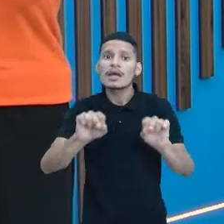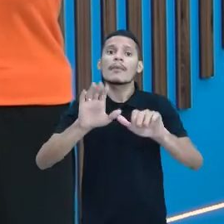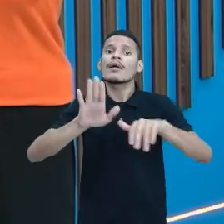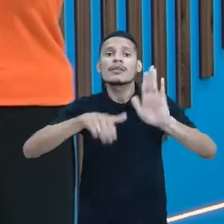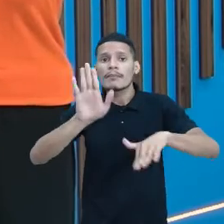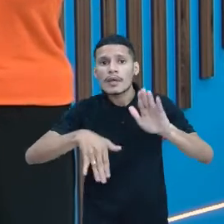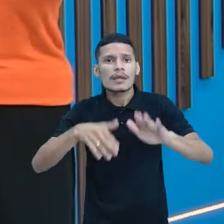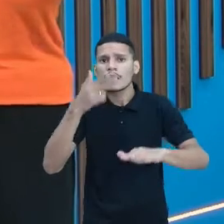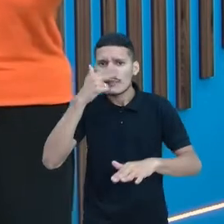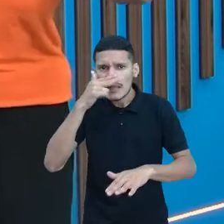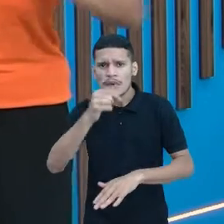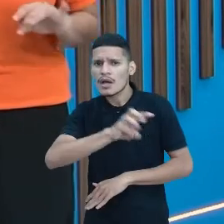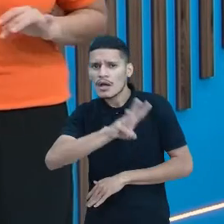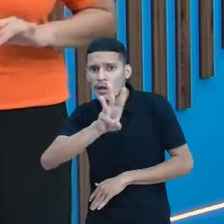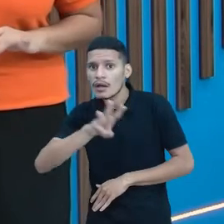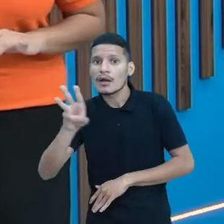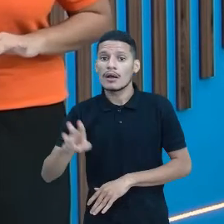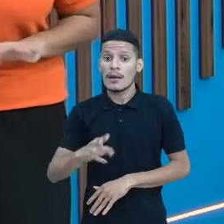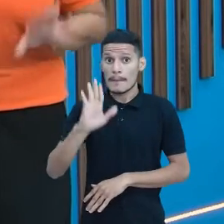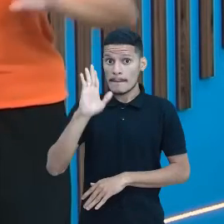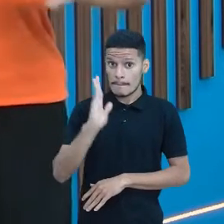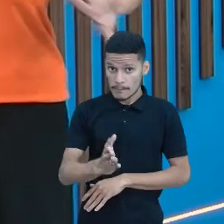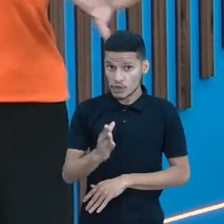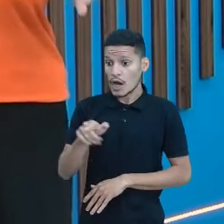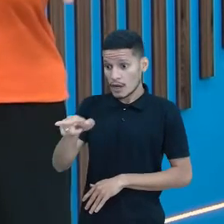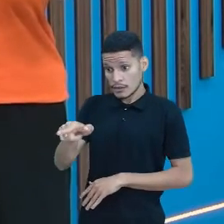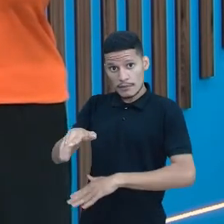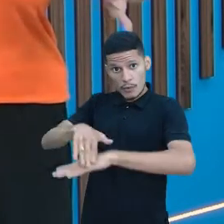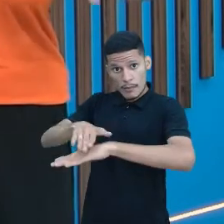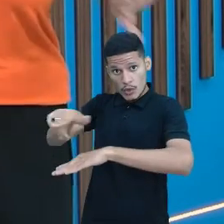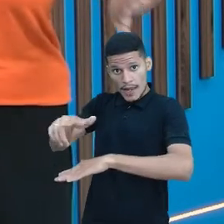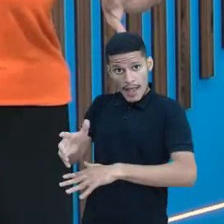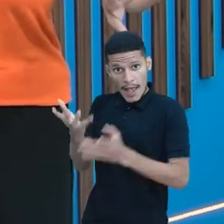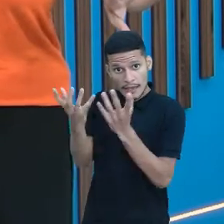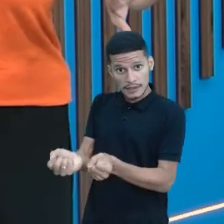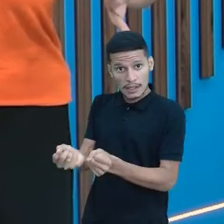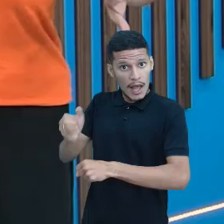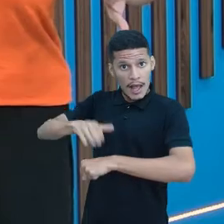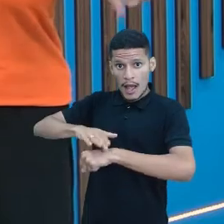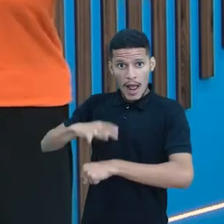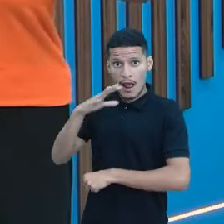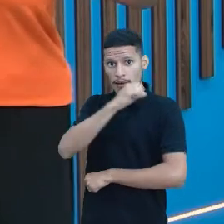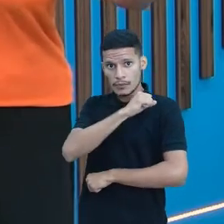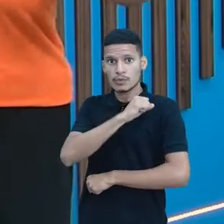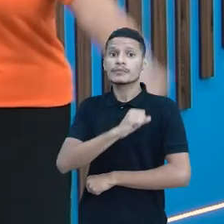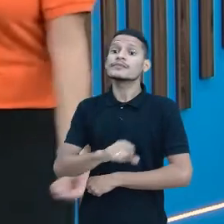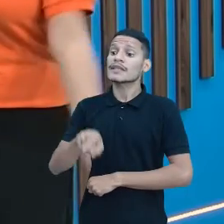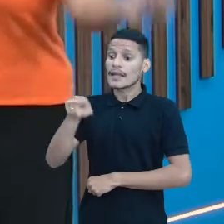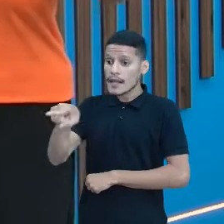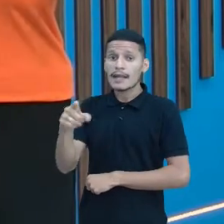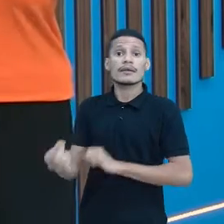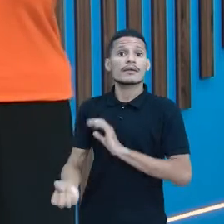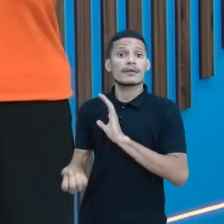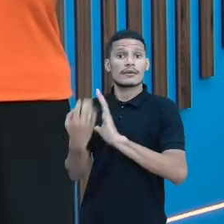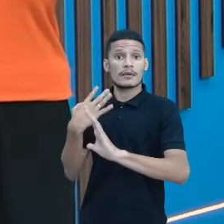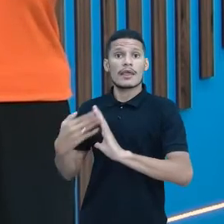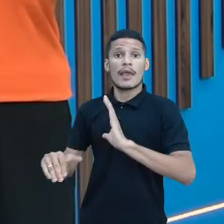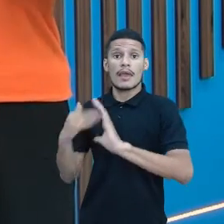página, teoricamente, ele recebe naquele mesmo instante. E a ideia é que ele me